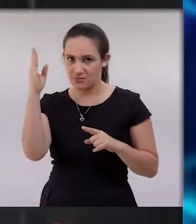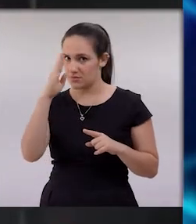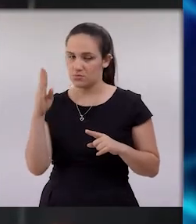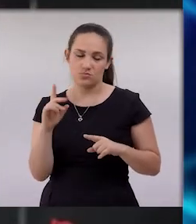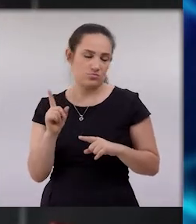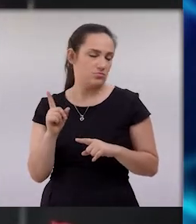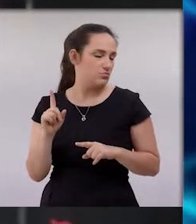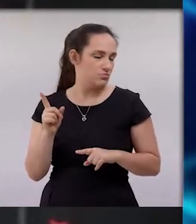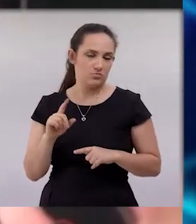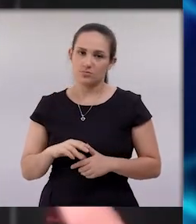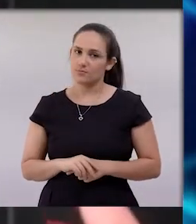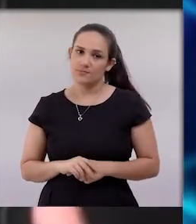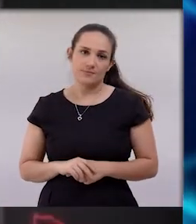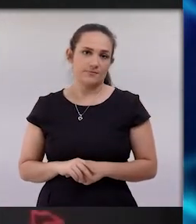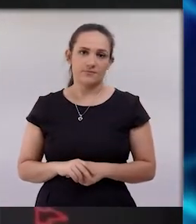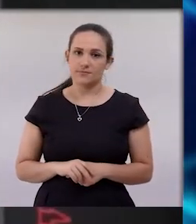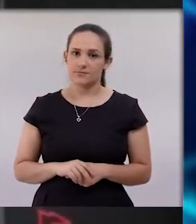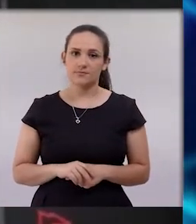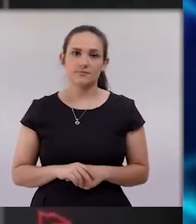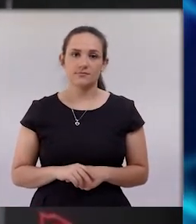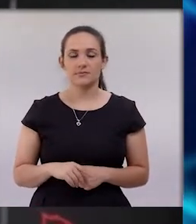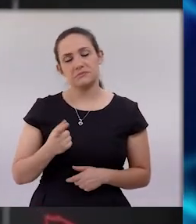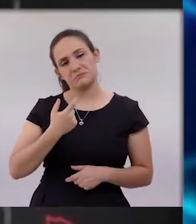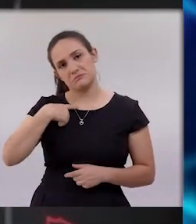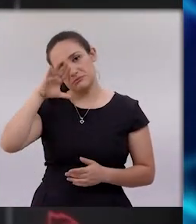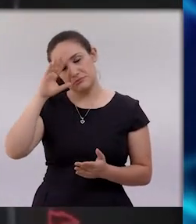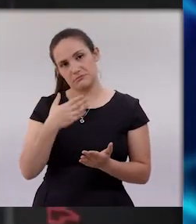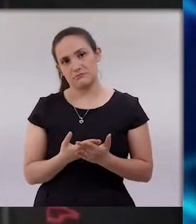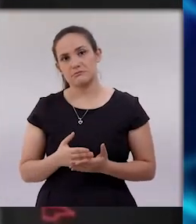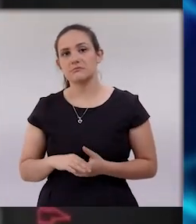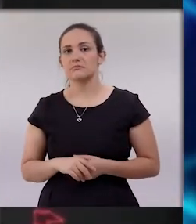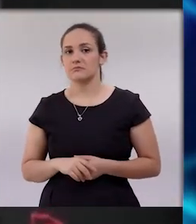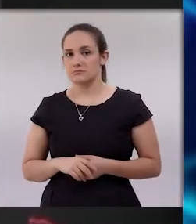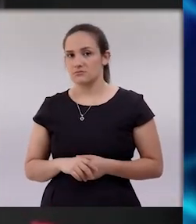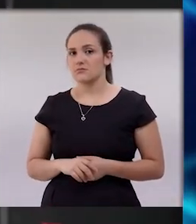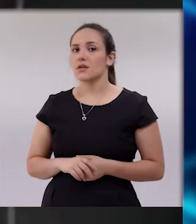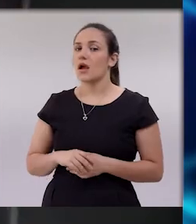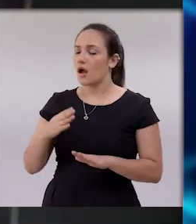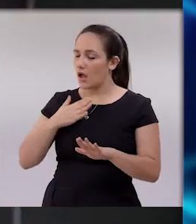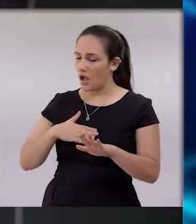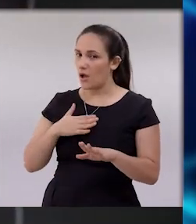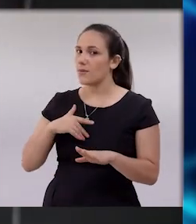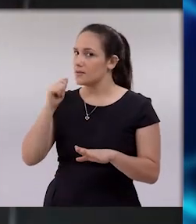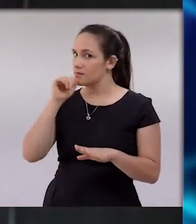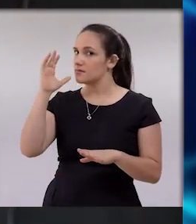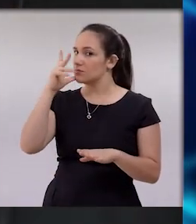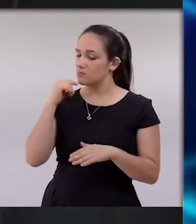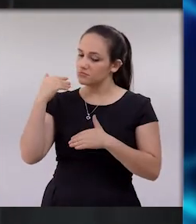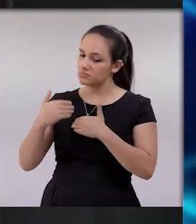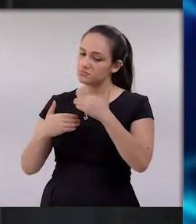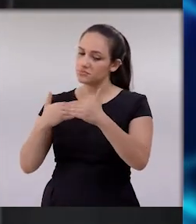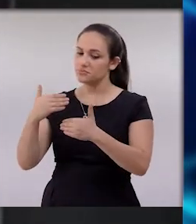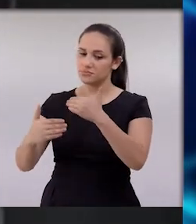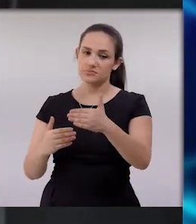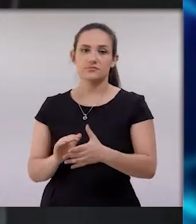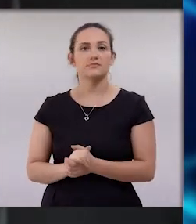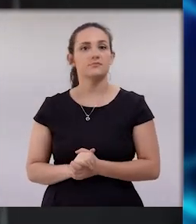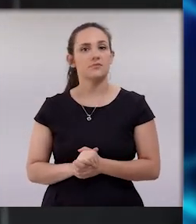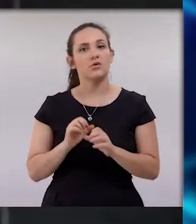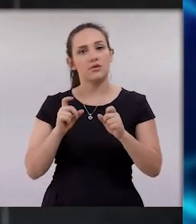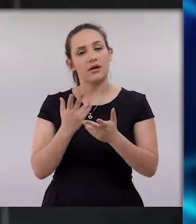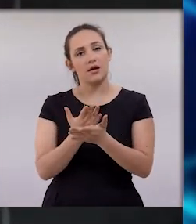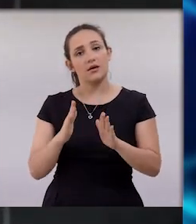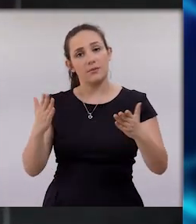Brasil ainda. Né? Então, acredito que isso vai uns passos para frente. Doutor, para a